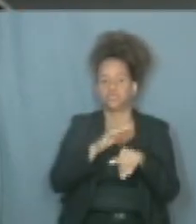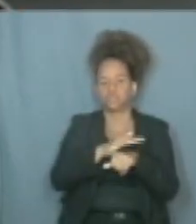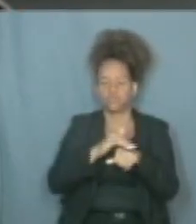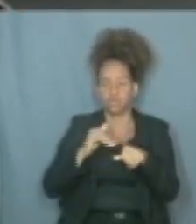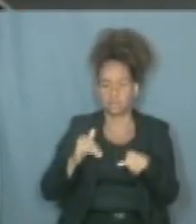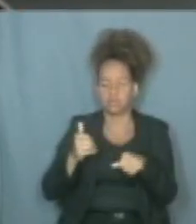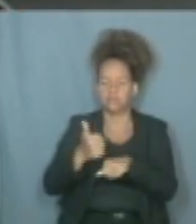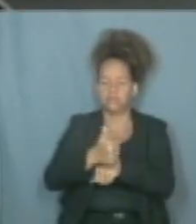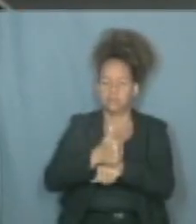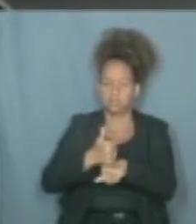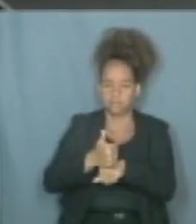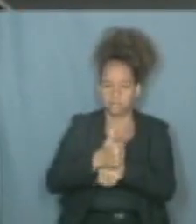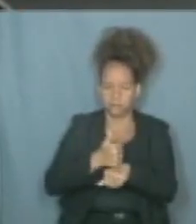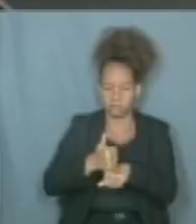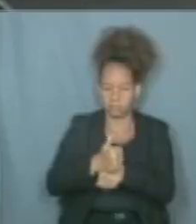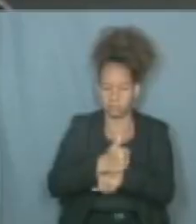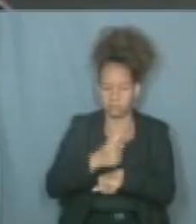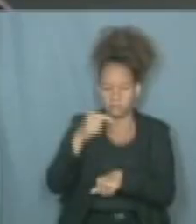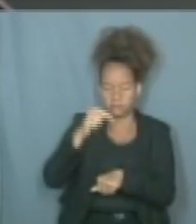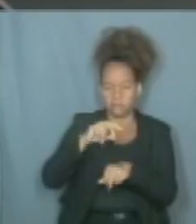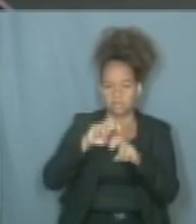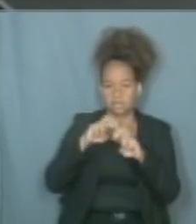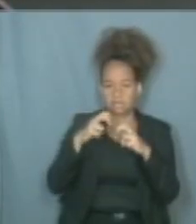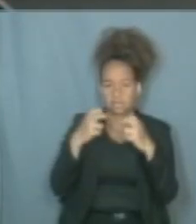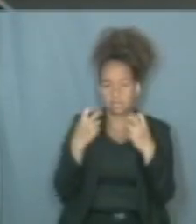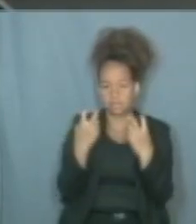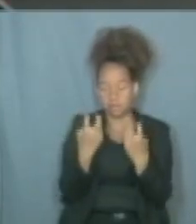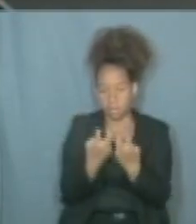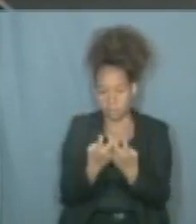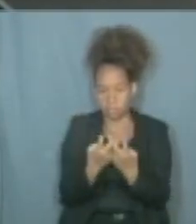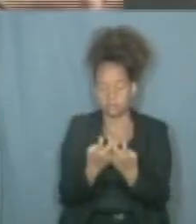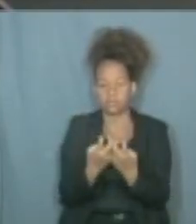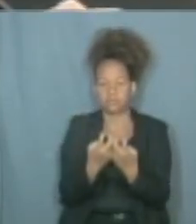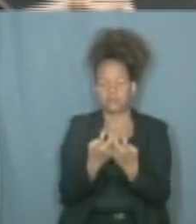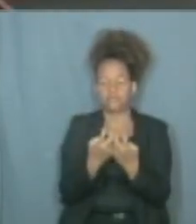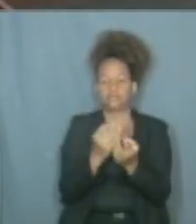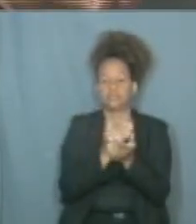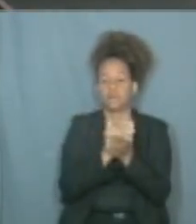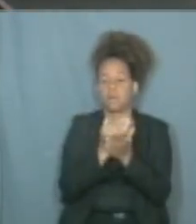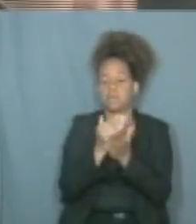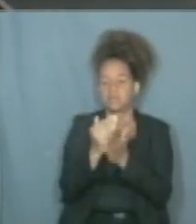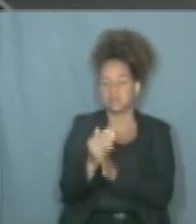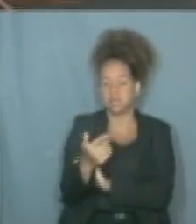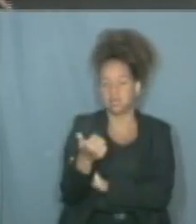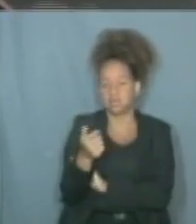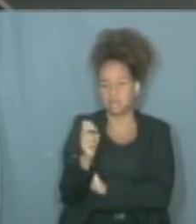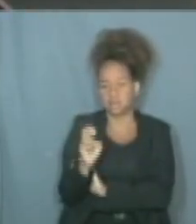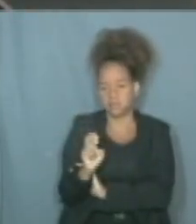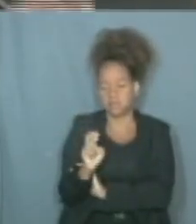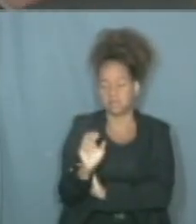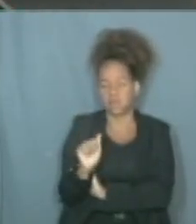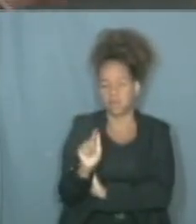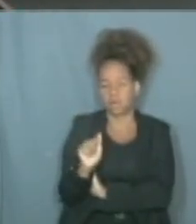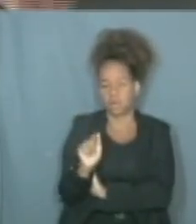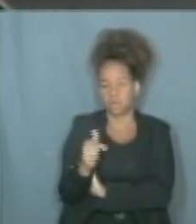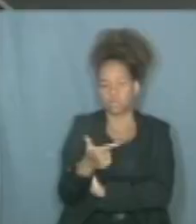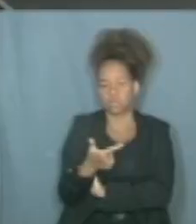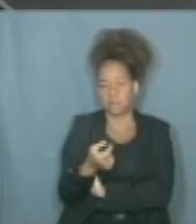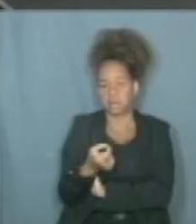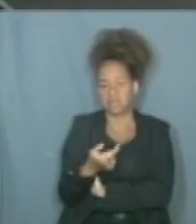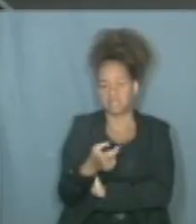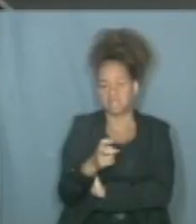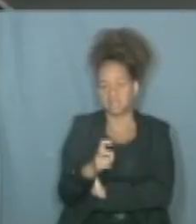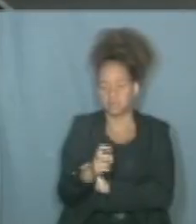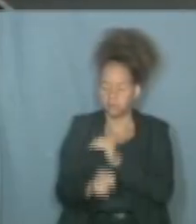dos profissionais que estão aqui na galeria ia ser tomada no dia 15/8 de